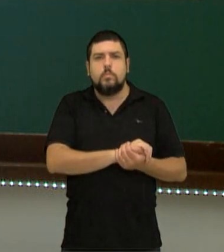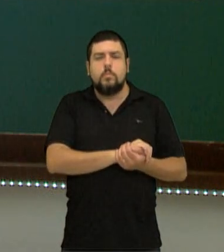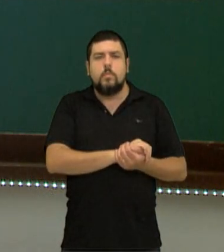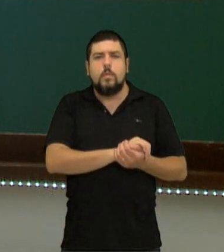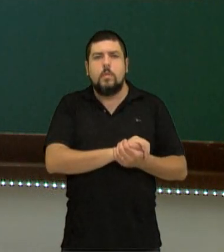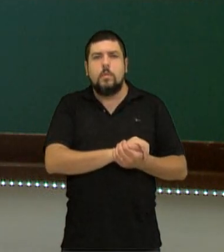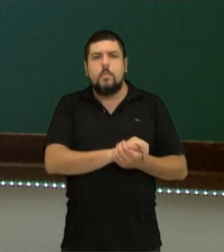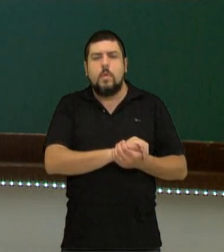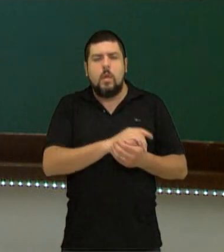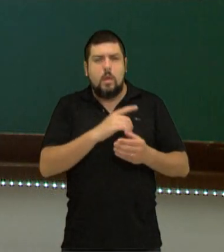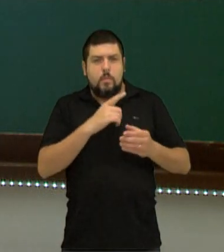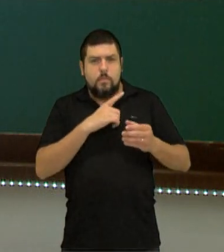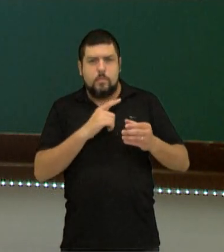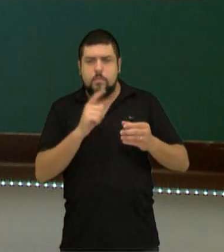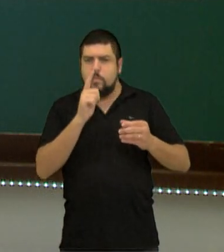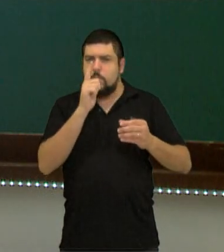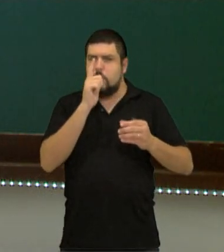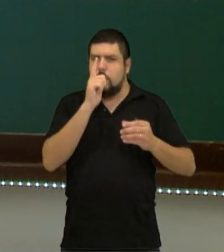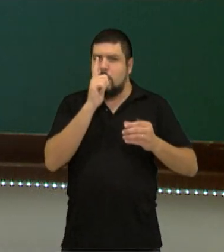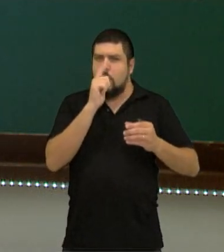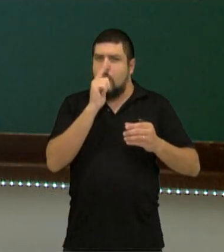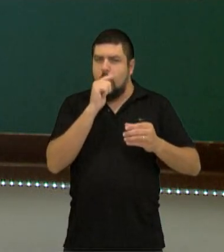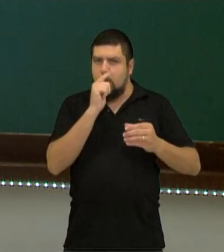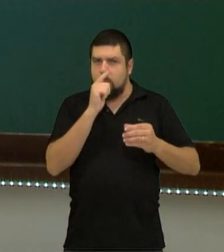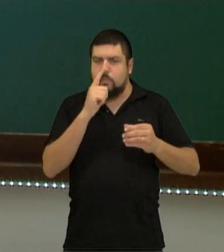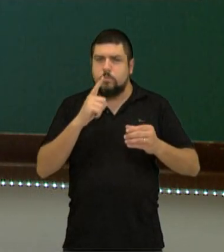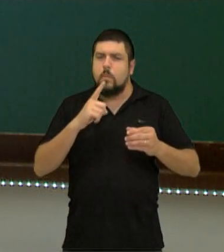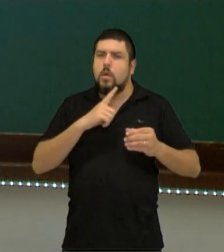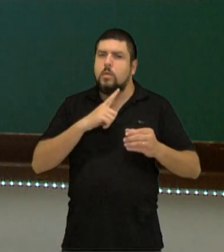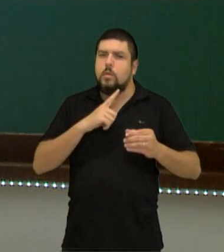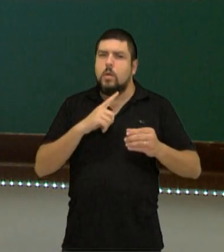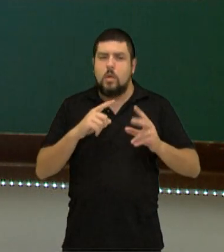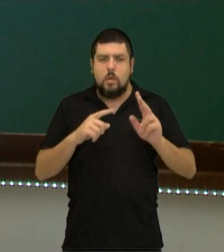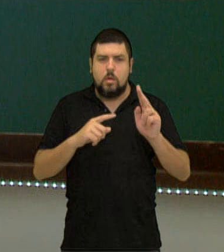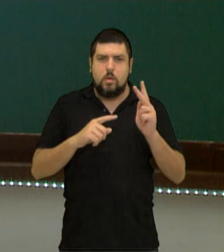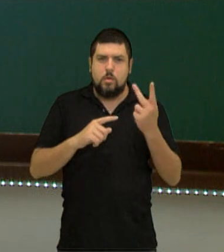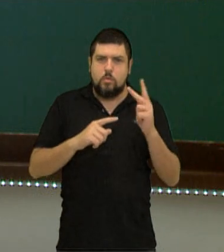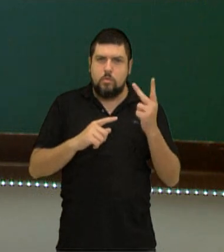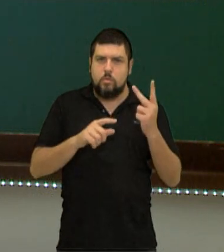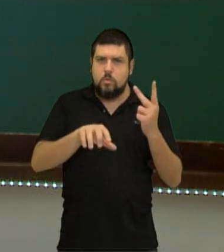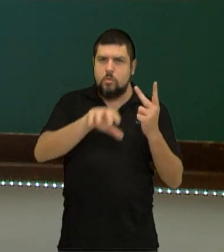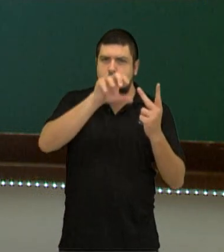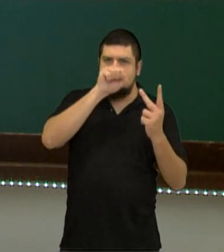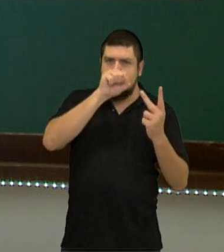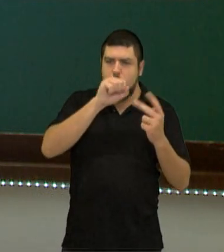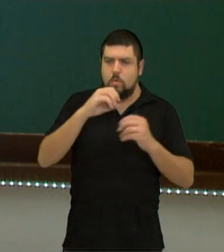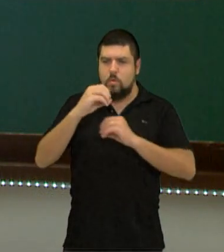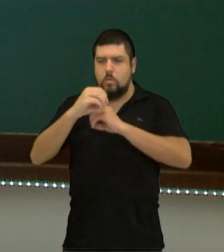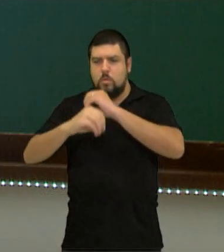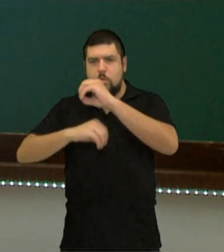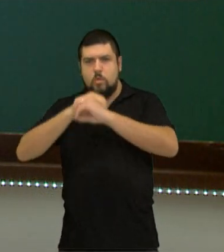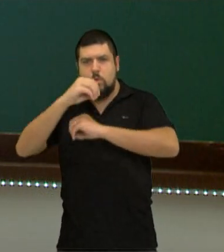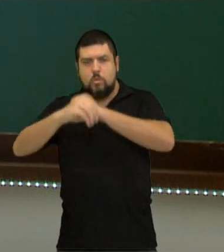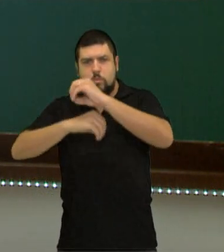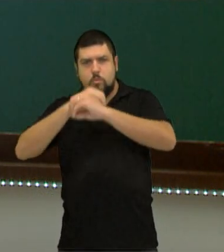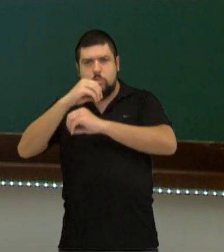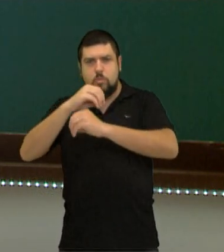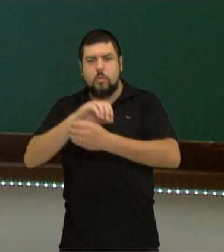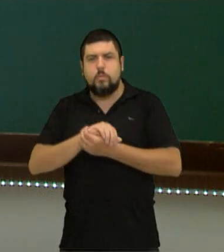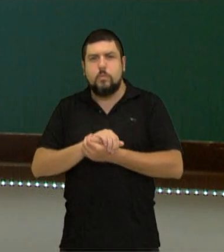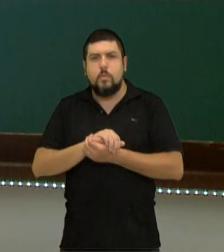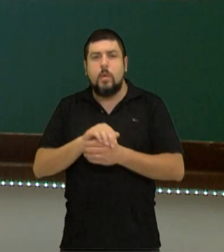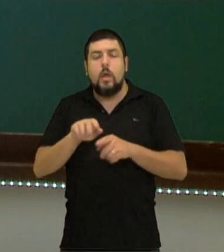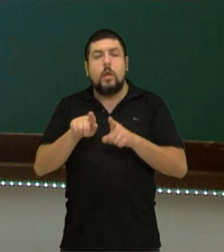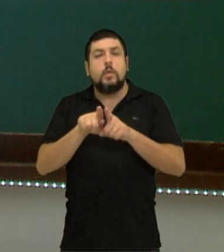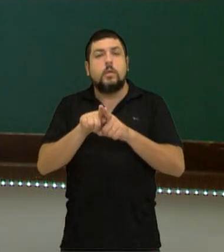na sua constituição, hidrogênios e oxigênio, H2O, e também possa apresentar sais